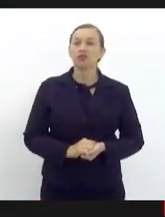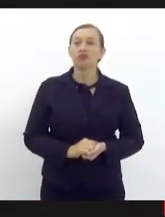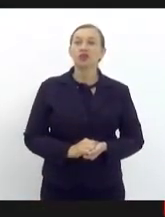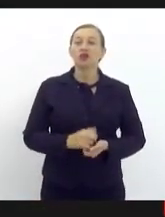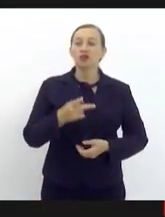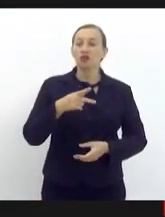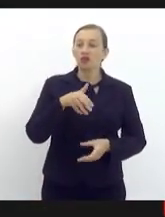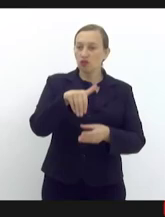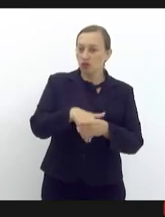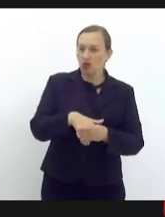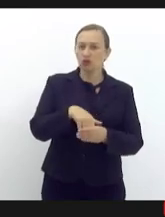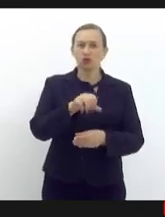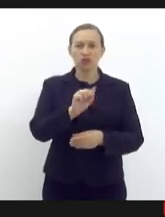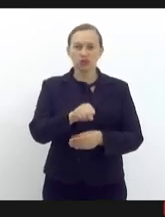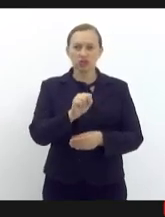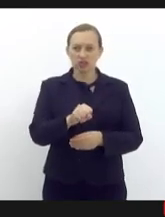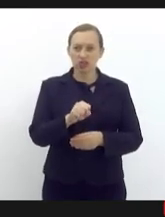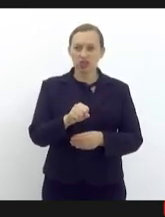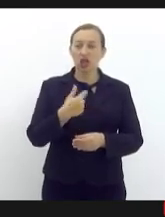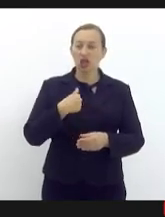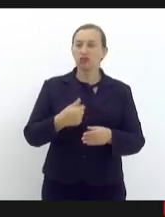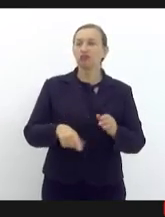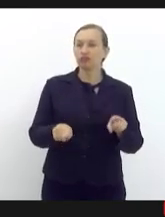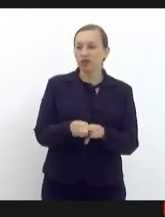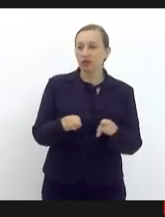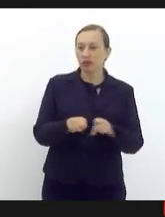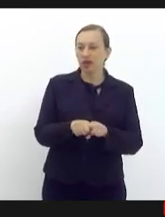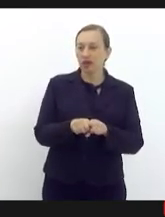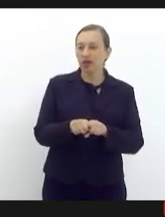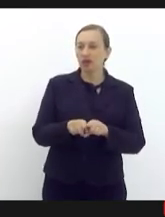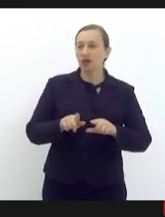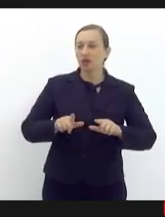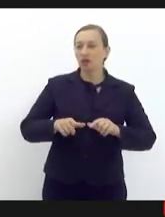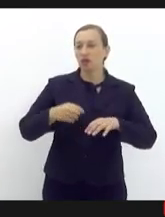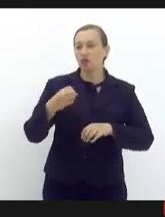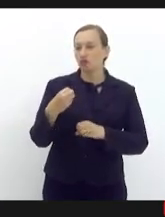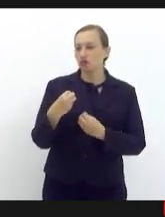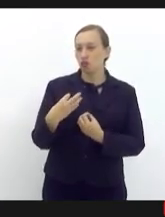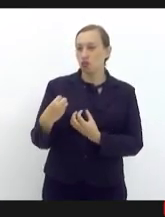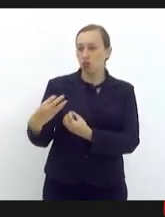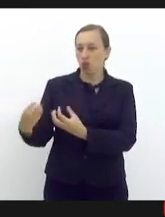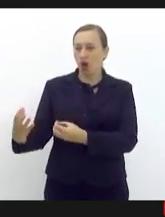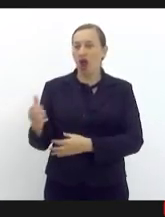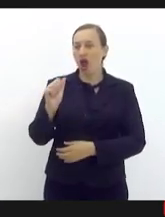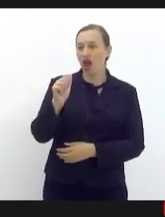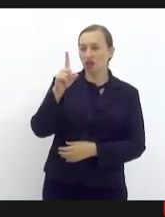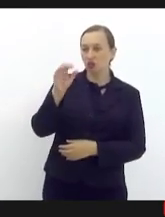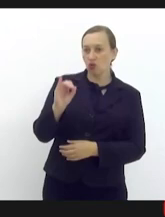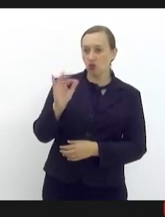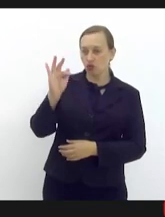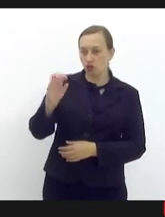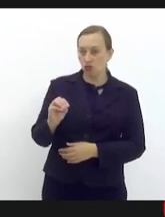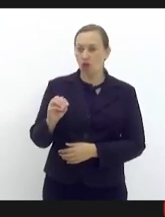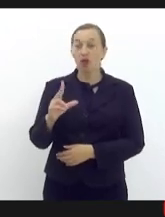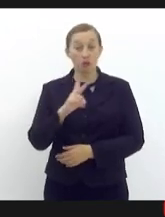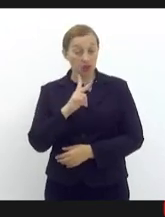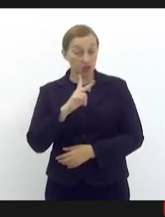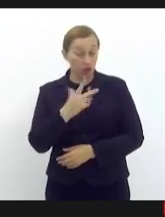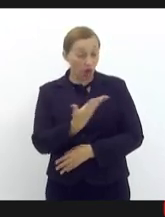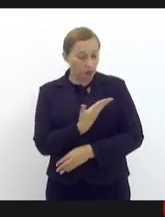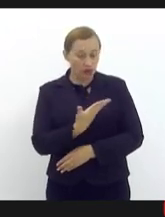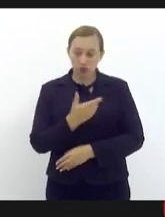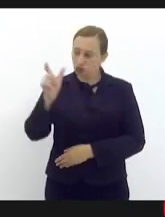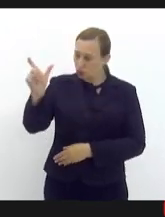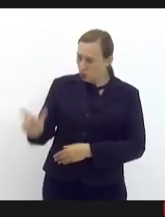queria consignar meu voto favorável. Estou na estrada também, se eu puder consignar os dois. Adolfo Konder, que é meu amigo particular, uma pessoa que eu